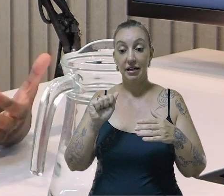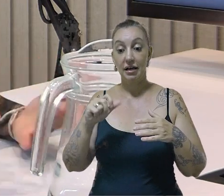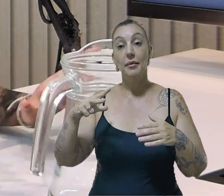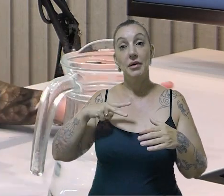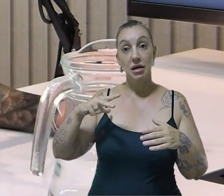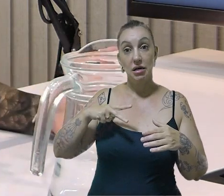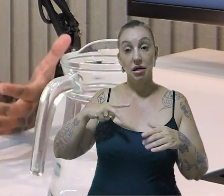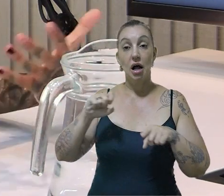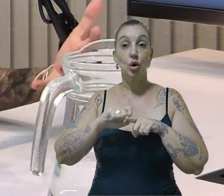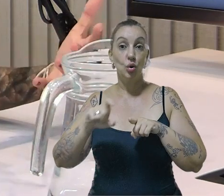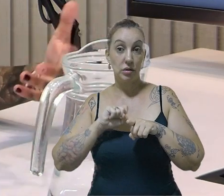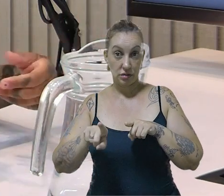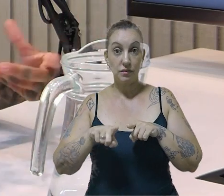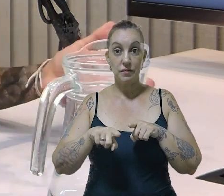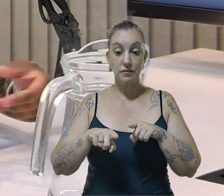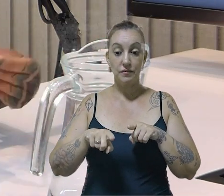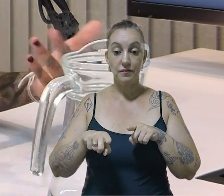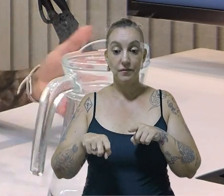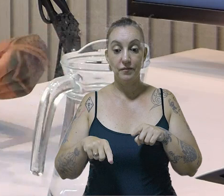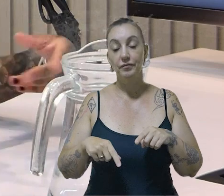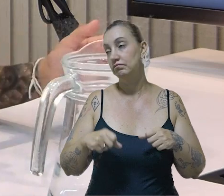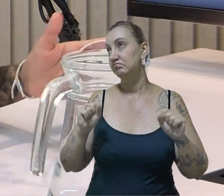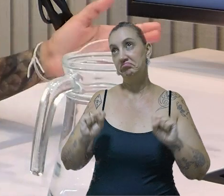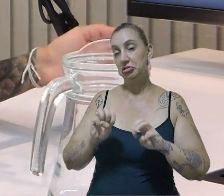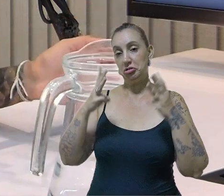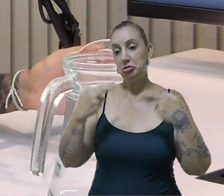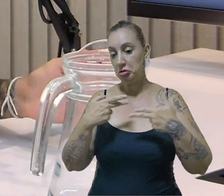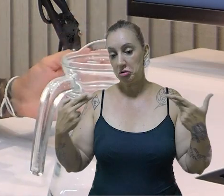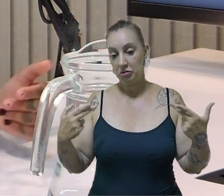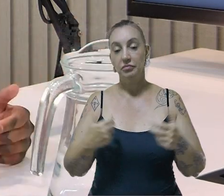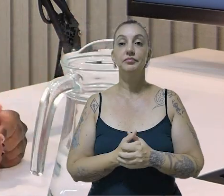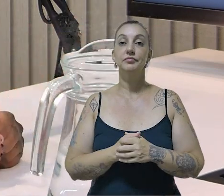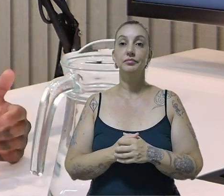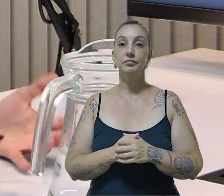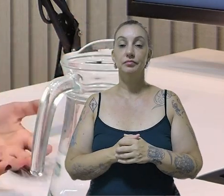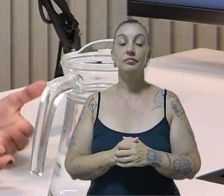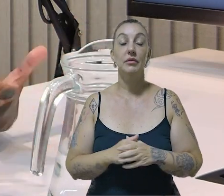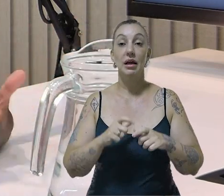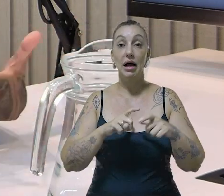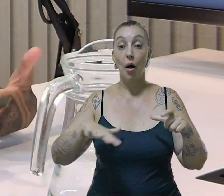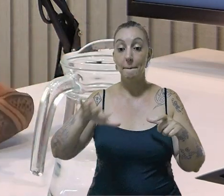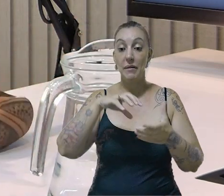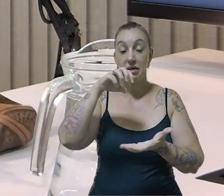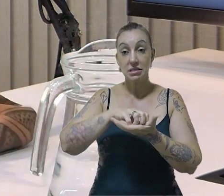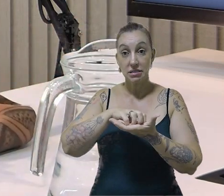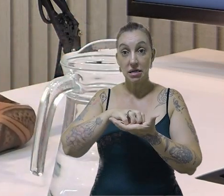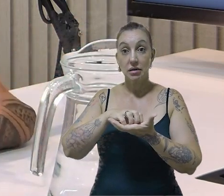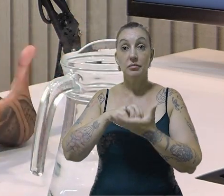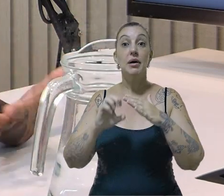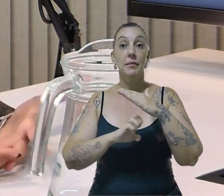privado de locação de de pautas para espetáculos de múltiplas linguagens e o galpão é uma sede de uma